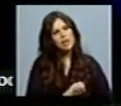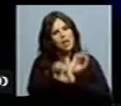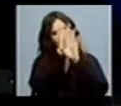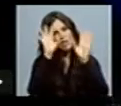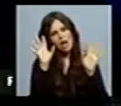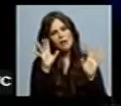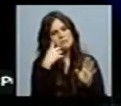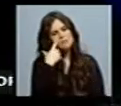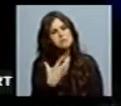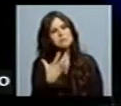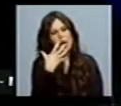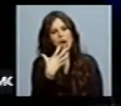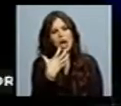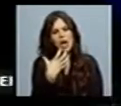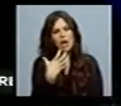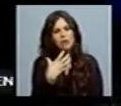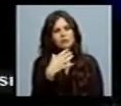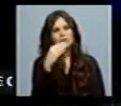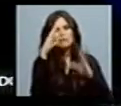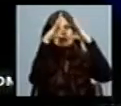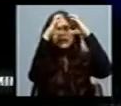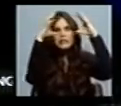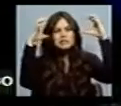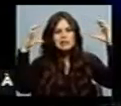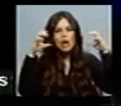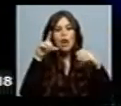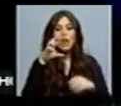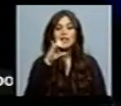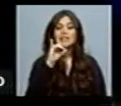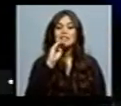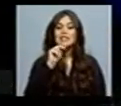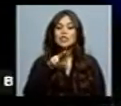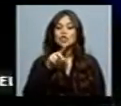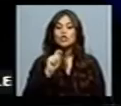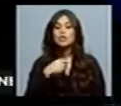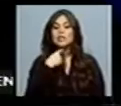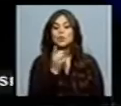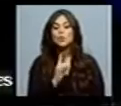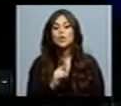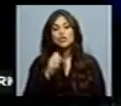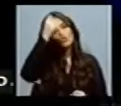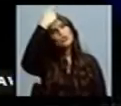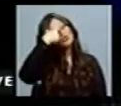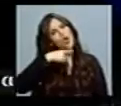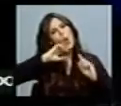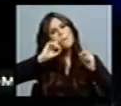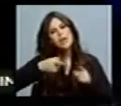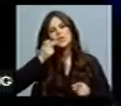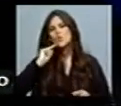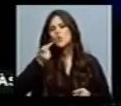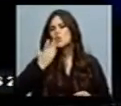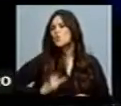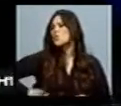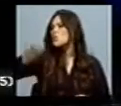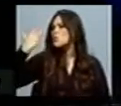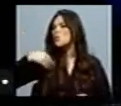fazer-se notar nos nossos céus, ali na constelação de Cisne. E o que é que ele está a dizer com isto? Está a dizer, esta história começa há uns anos, quando este astrónomo e